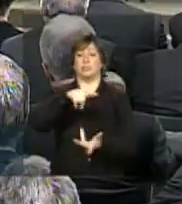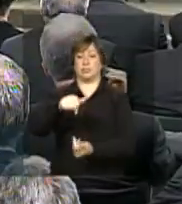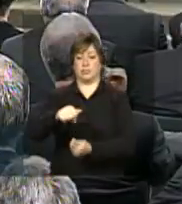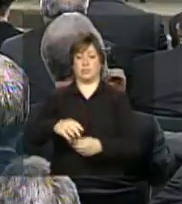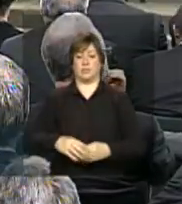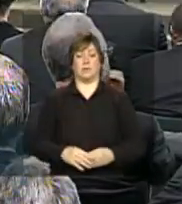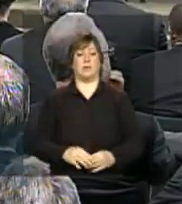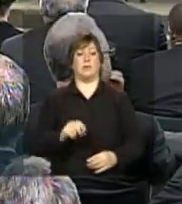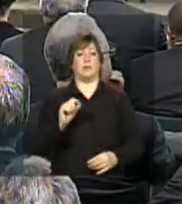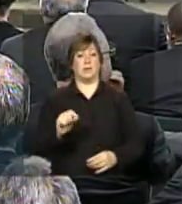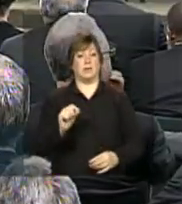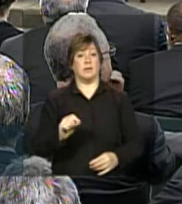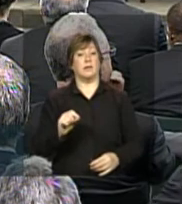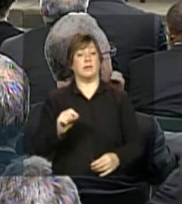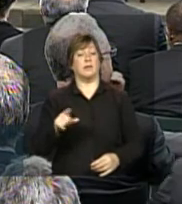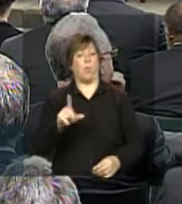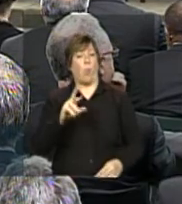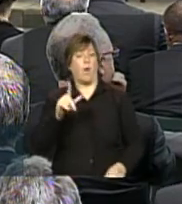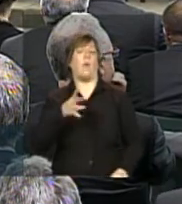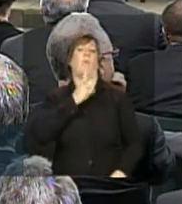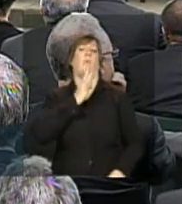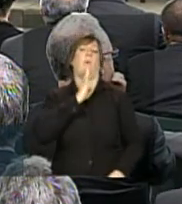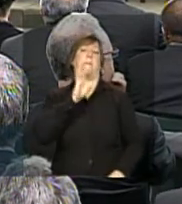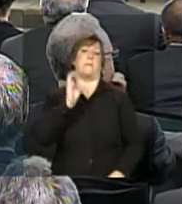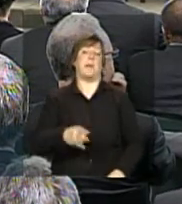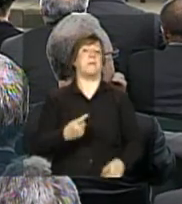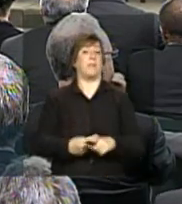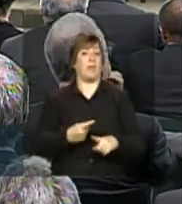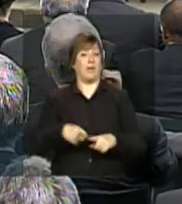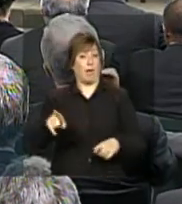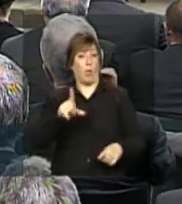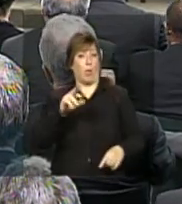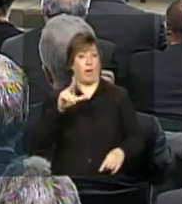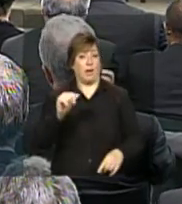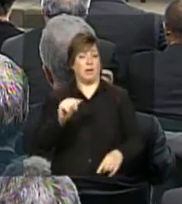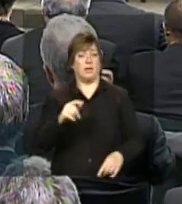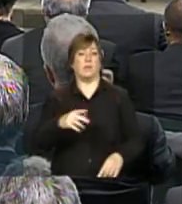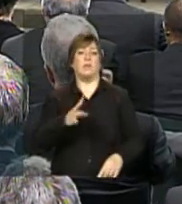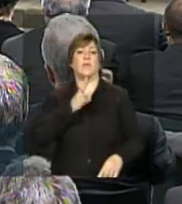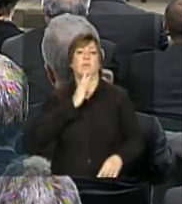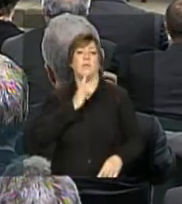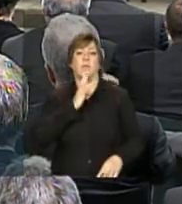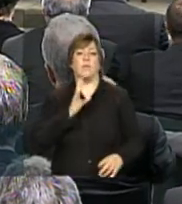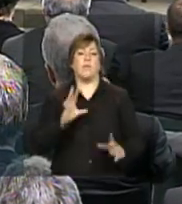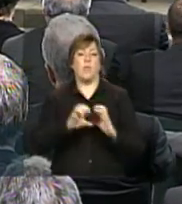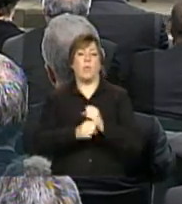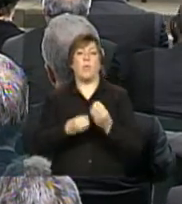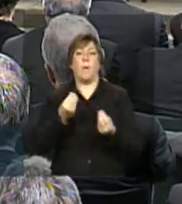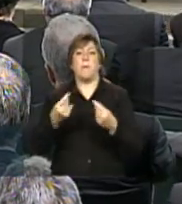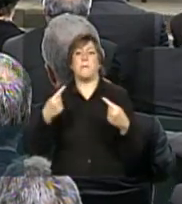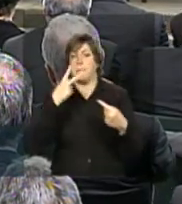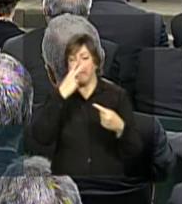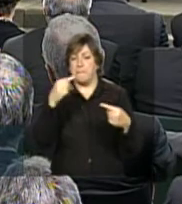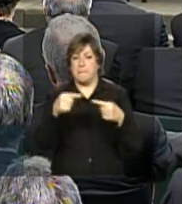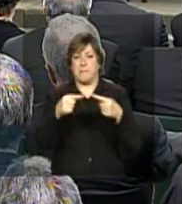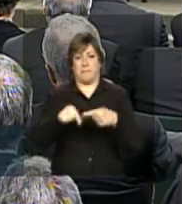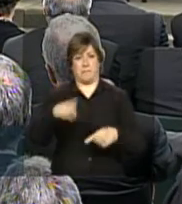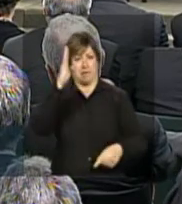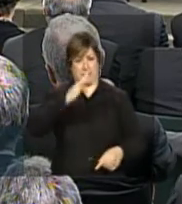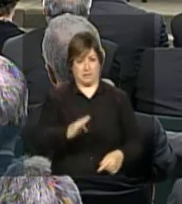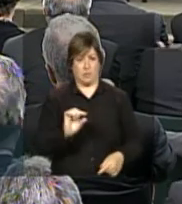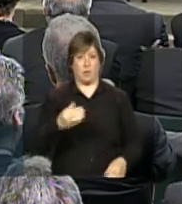que ele conhecia bem porque são muito parecidas com Brasil e pelo